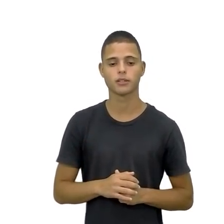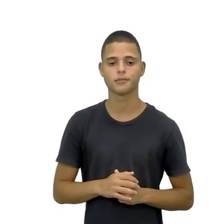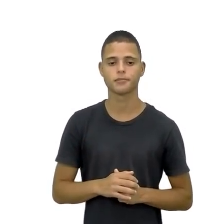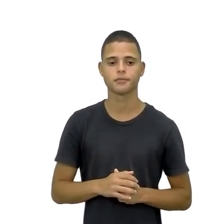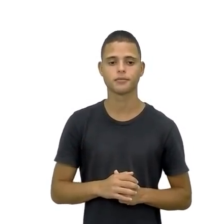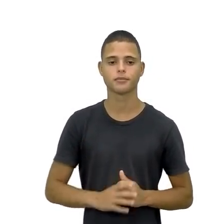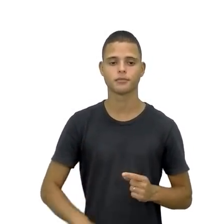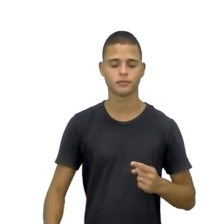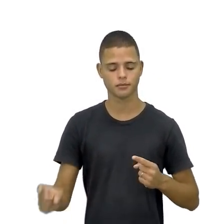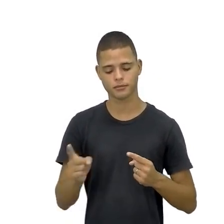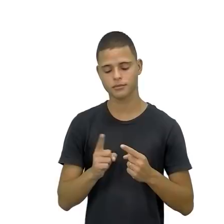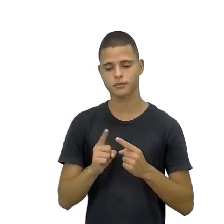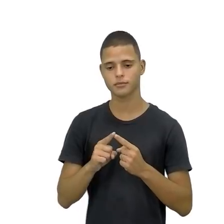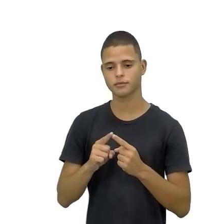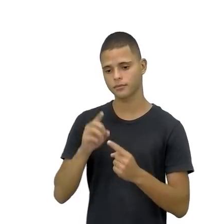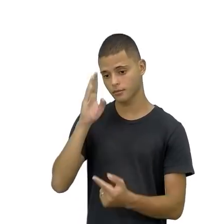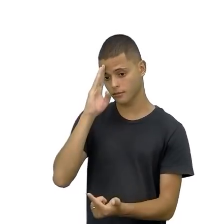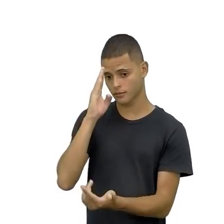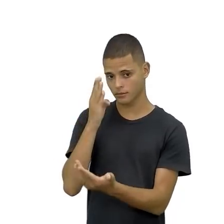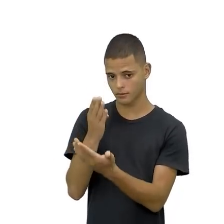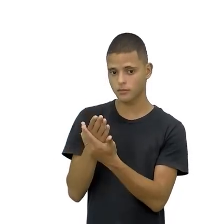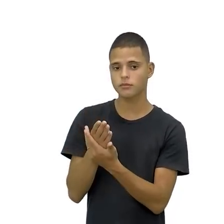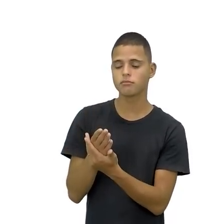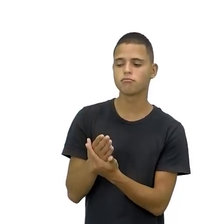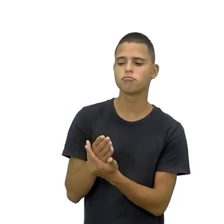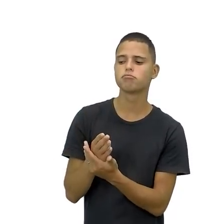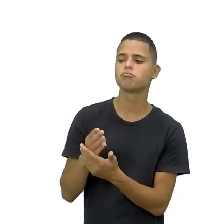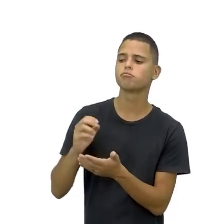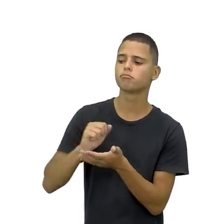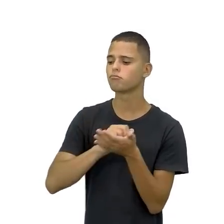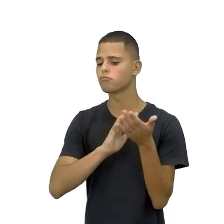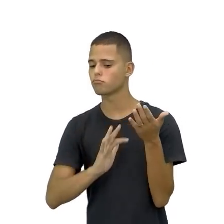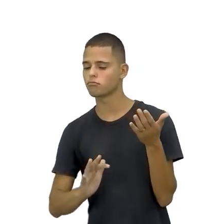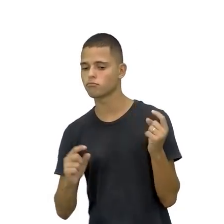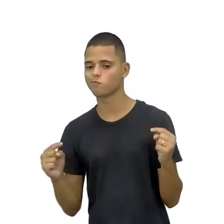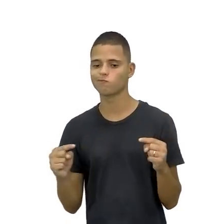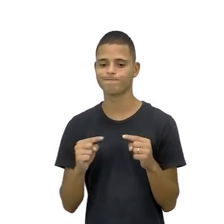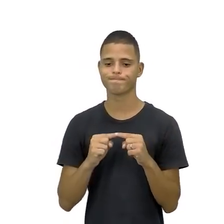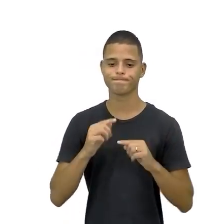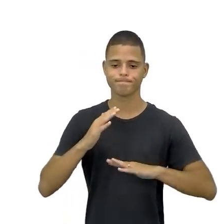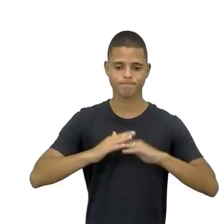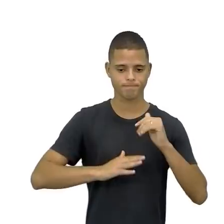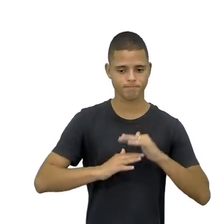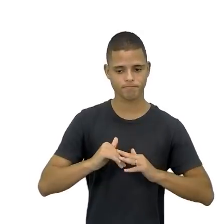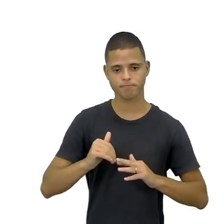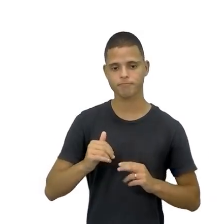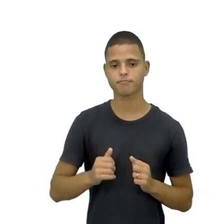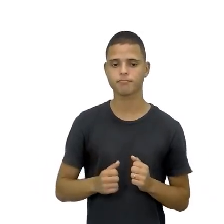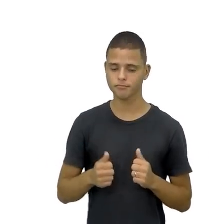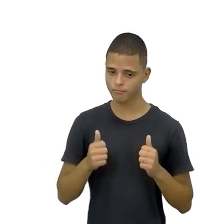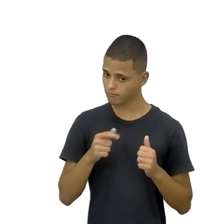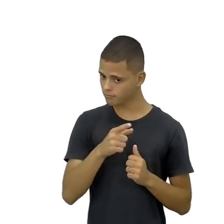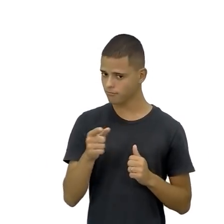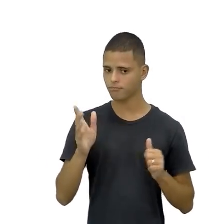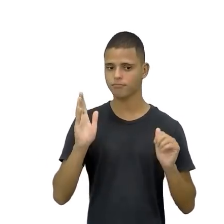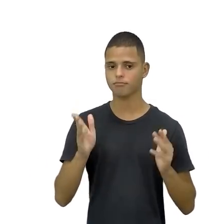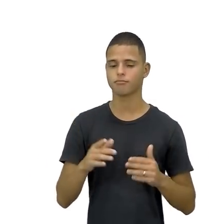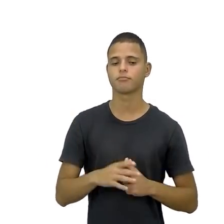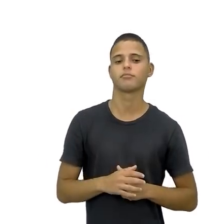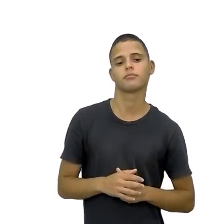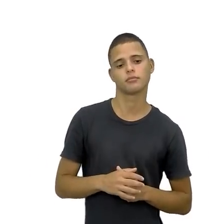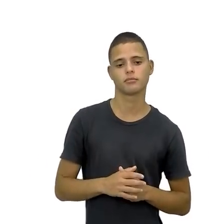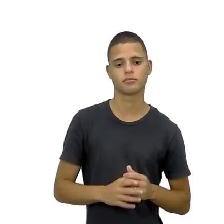é definir atividades conforme as habilidades necessárias, que vocês já estão fazendo, para a aprendizagem dos